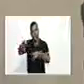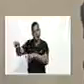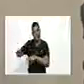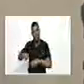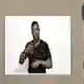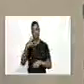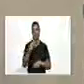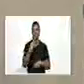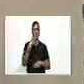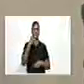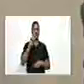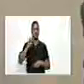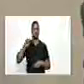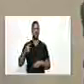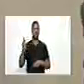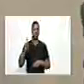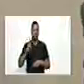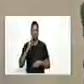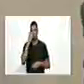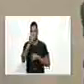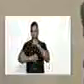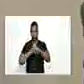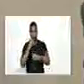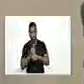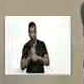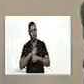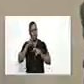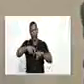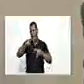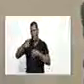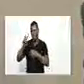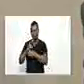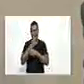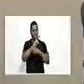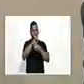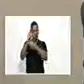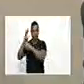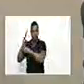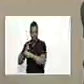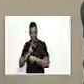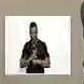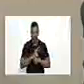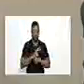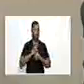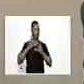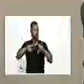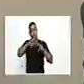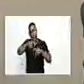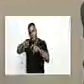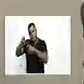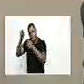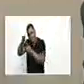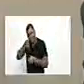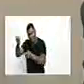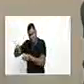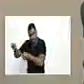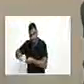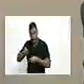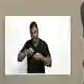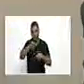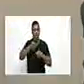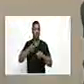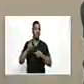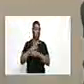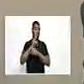440.000 então no ano foi capinado Viçosa inteira fez a Capina em Viçosa inteira